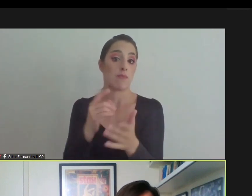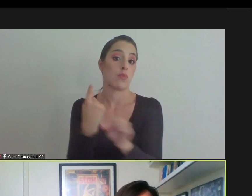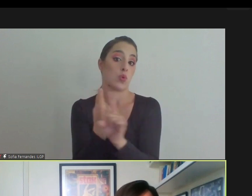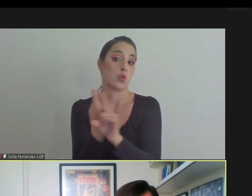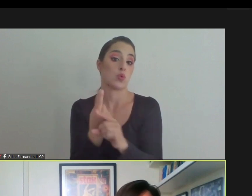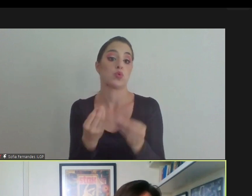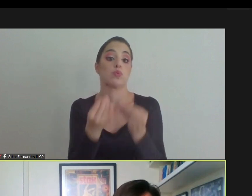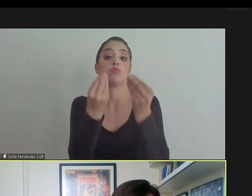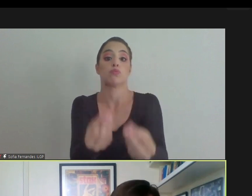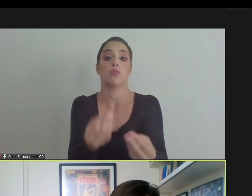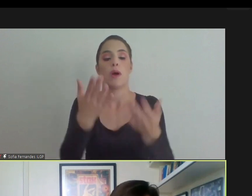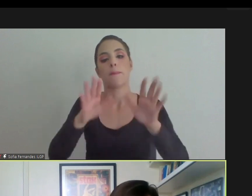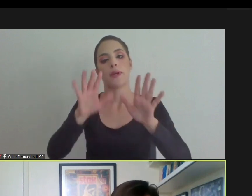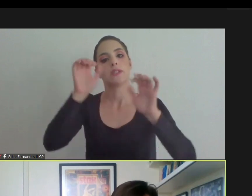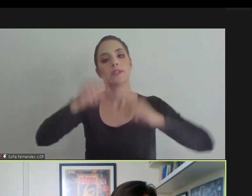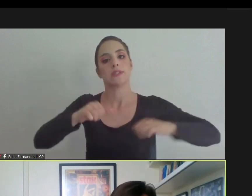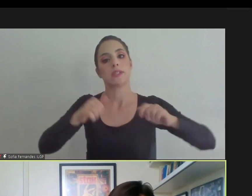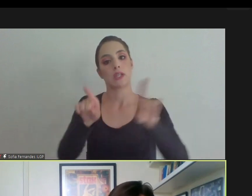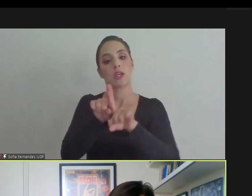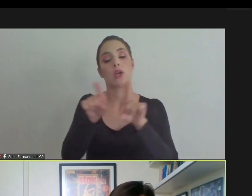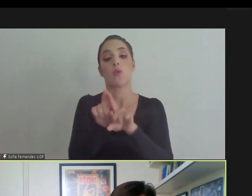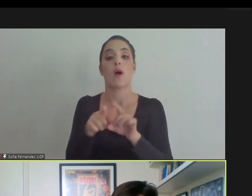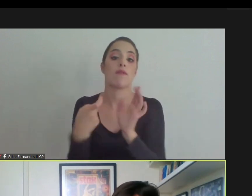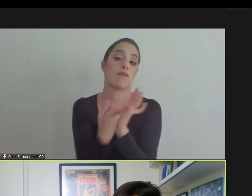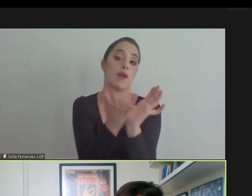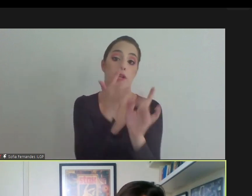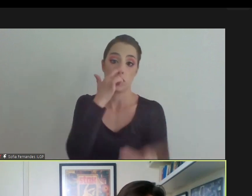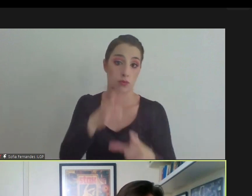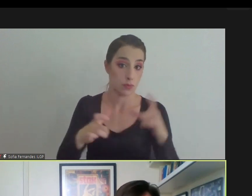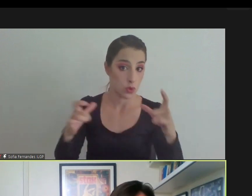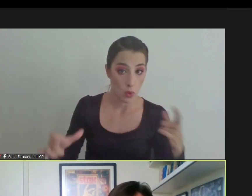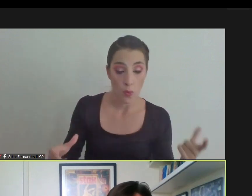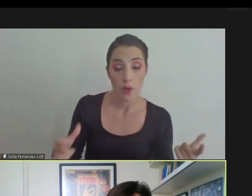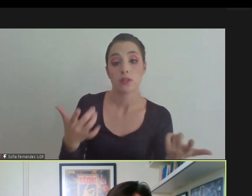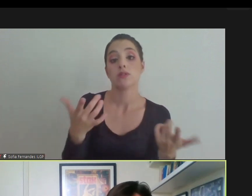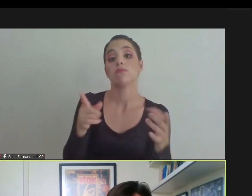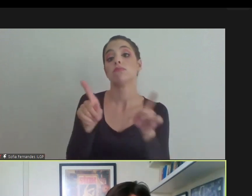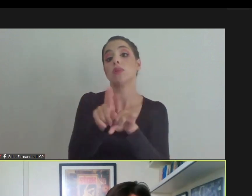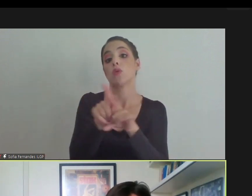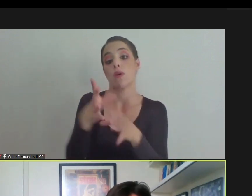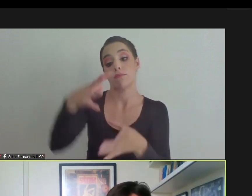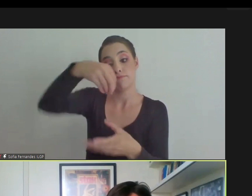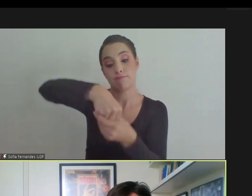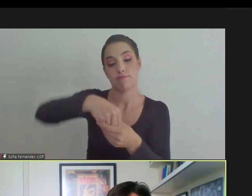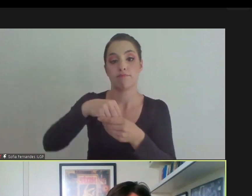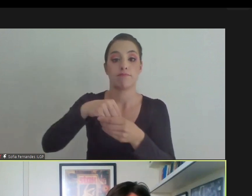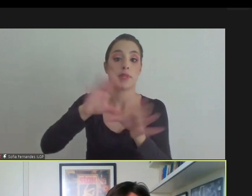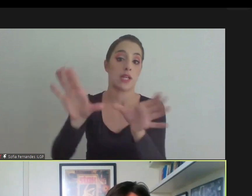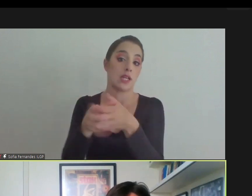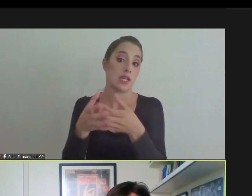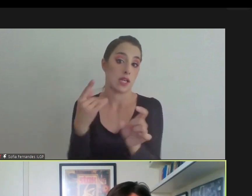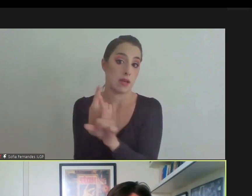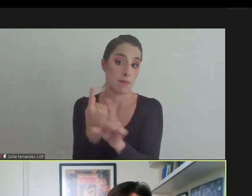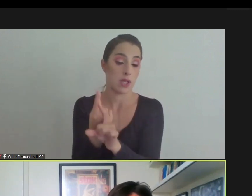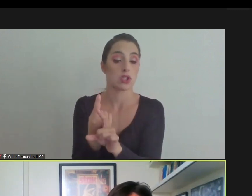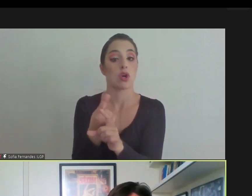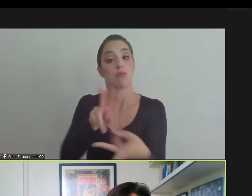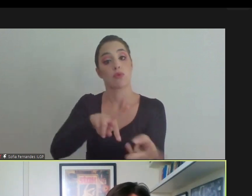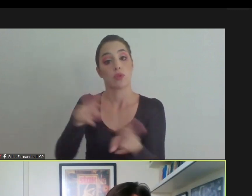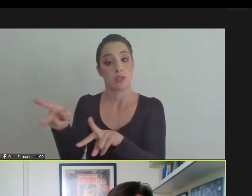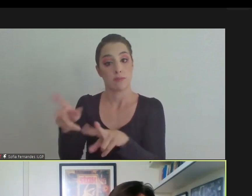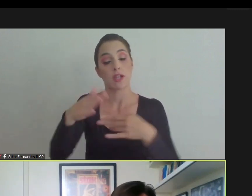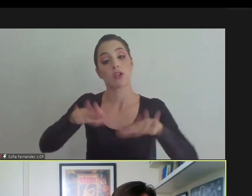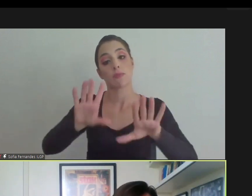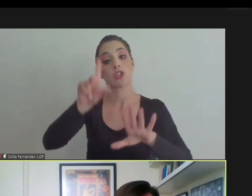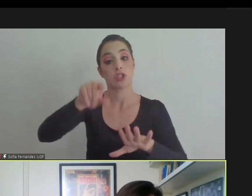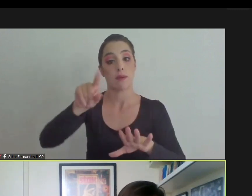de conectar pessoas inspiradoras dentro dos próprios times municipais, mas também conectar essas pessoas